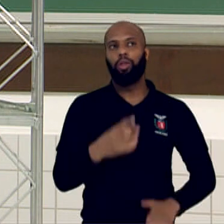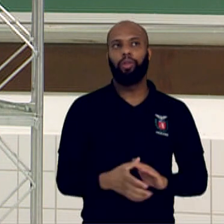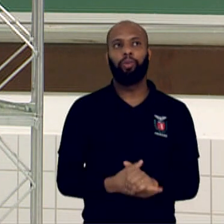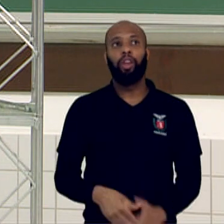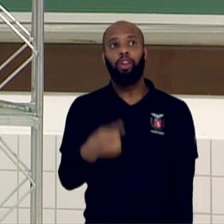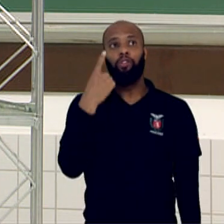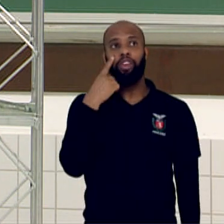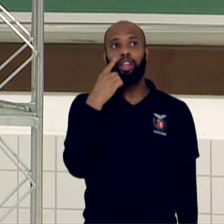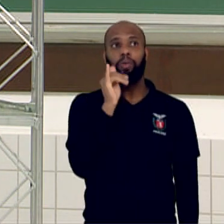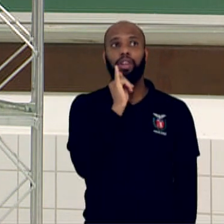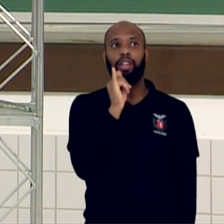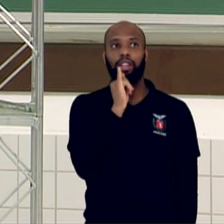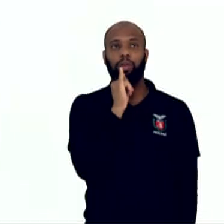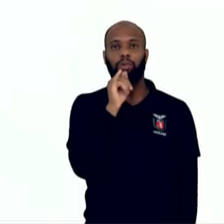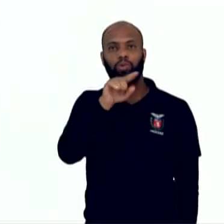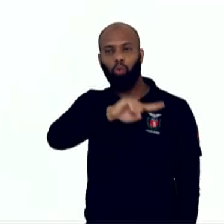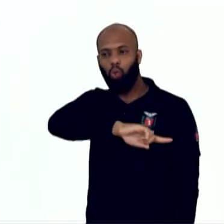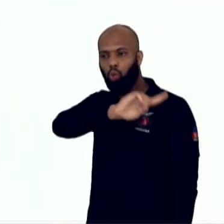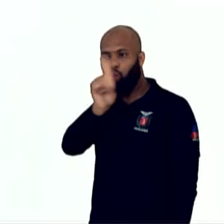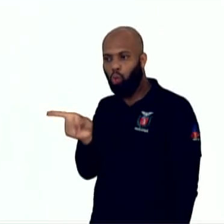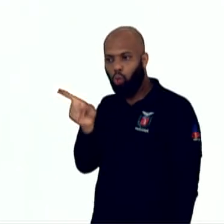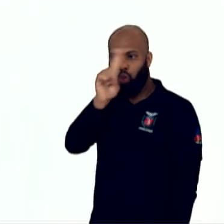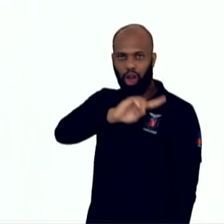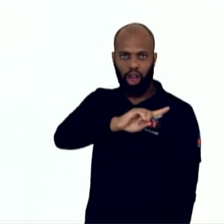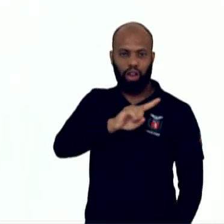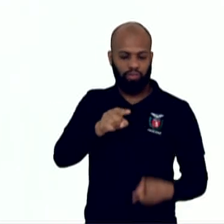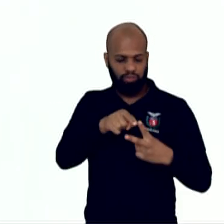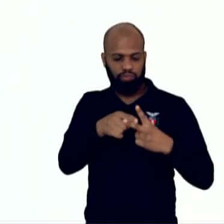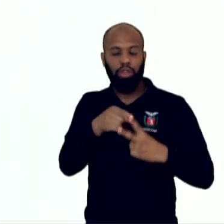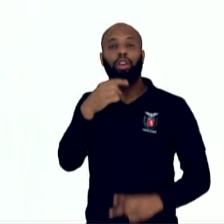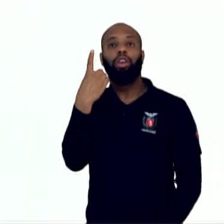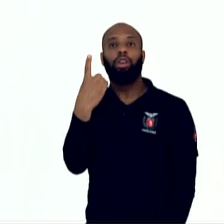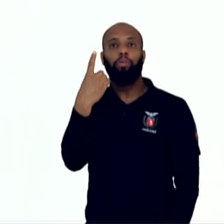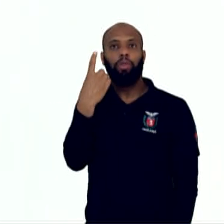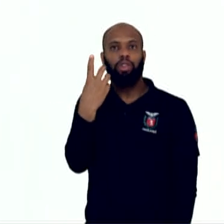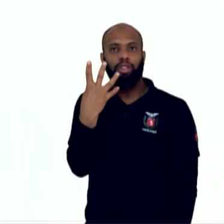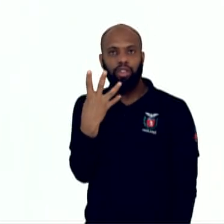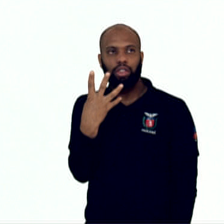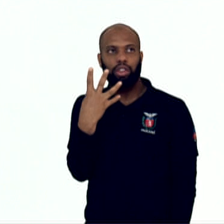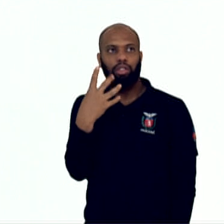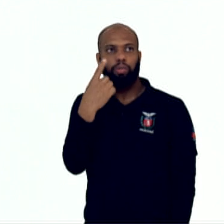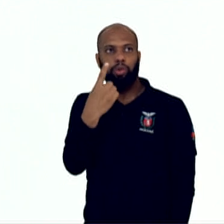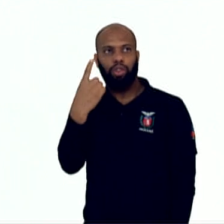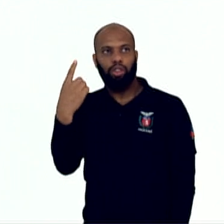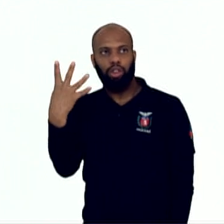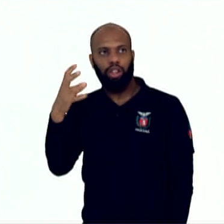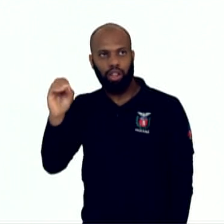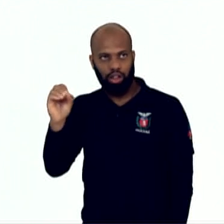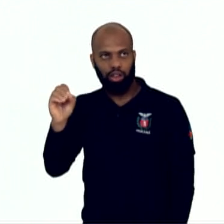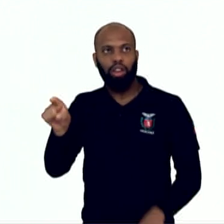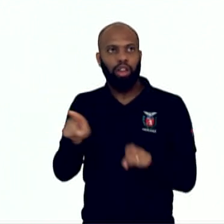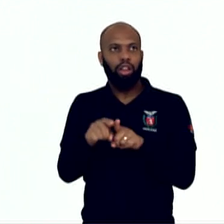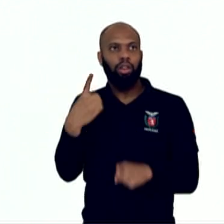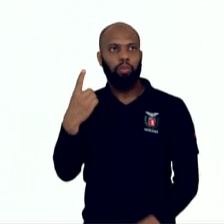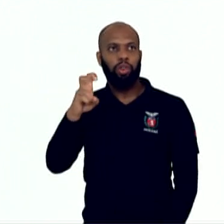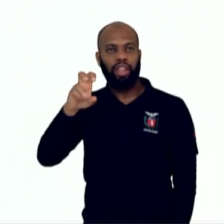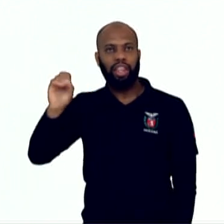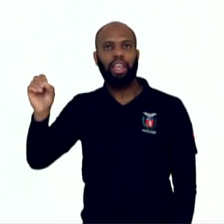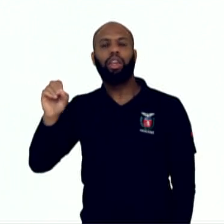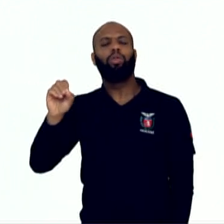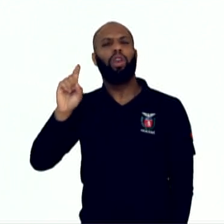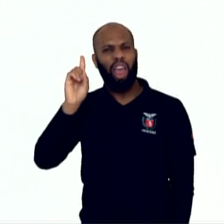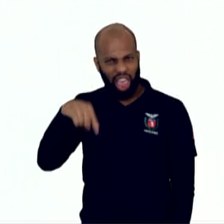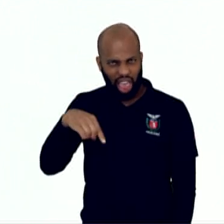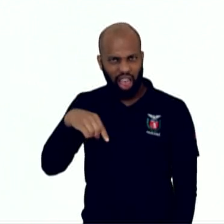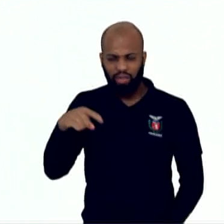Então, por exemplo, o arco 1140 graus e o arco 1500, eles são côngruos? São. Por que eles